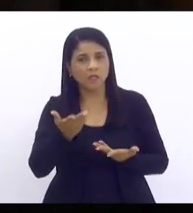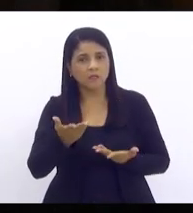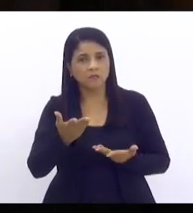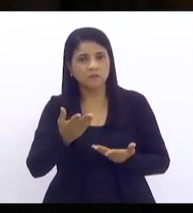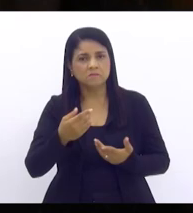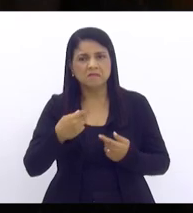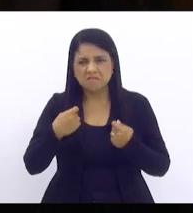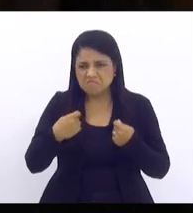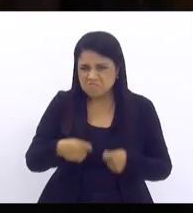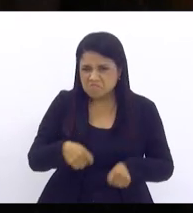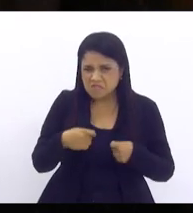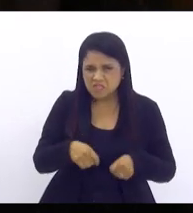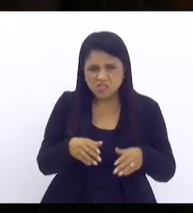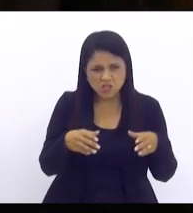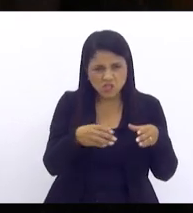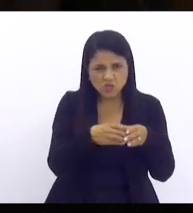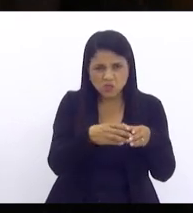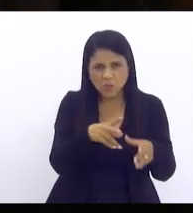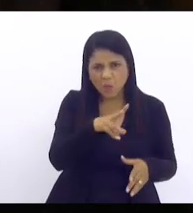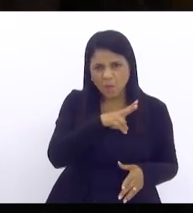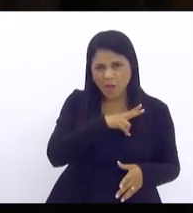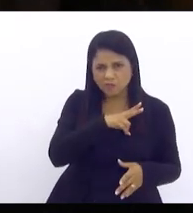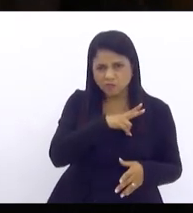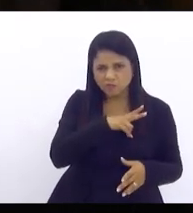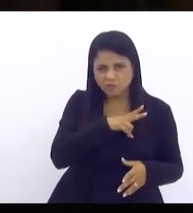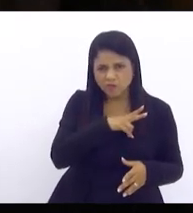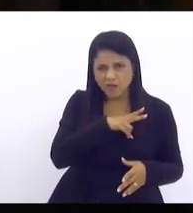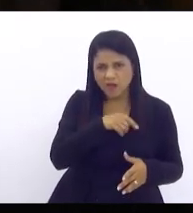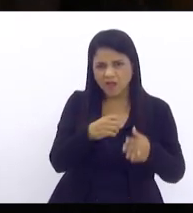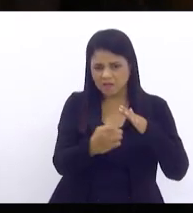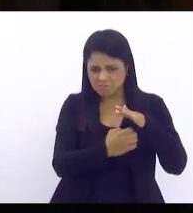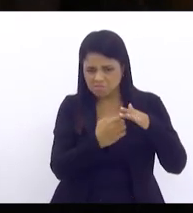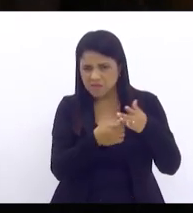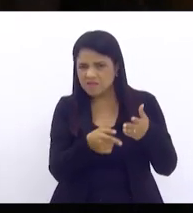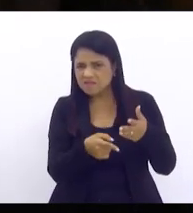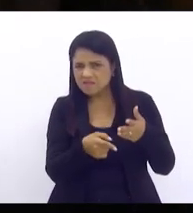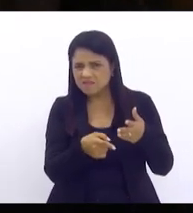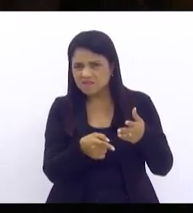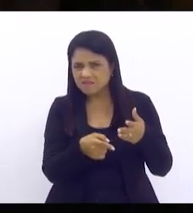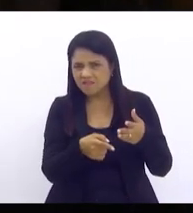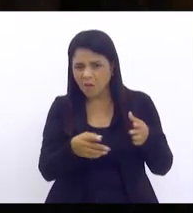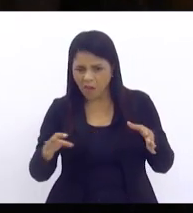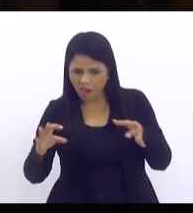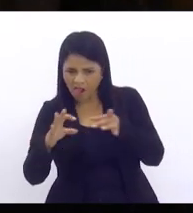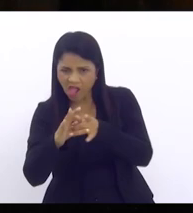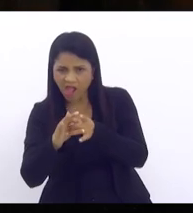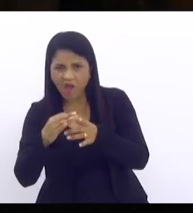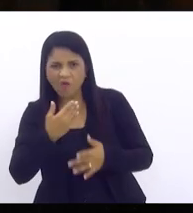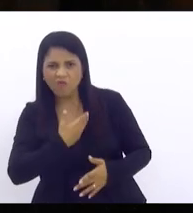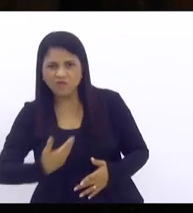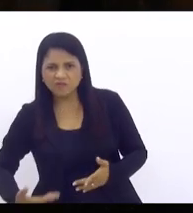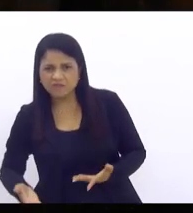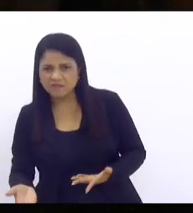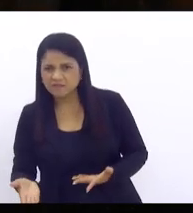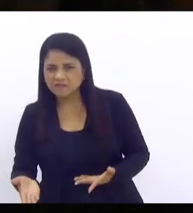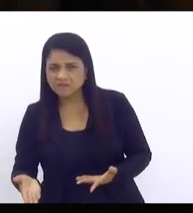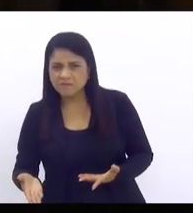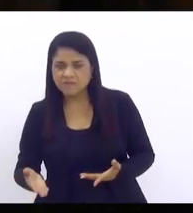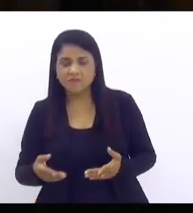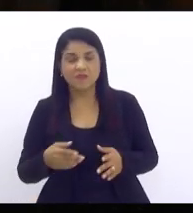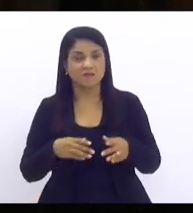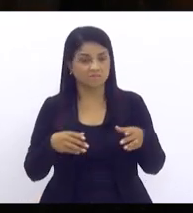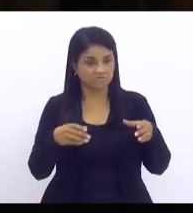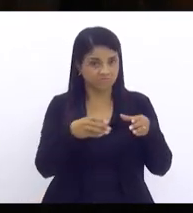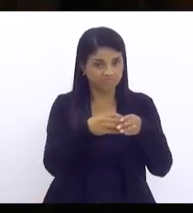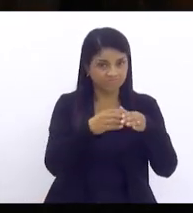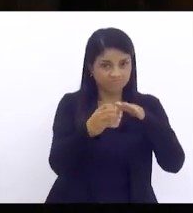não governamentais? As organizações não governamentais,